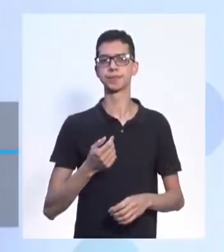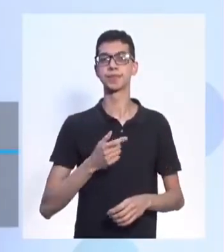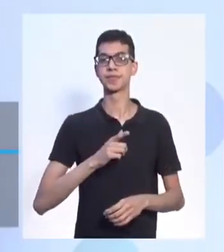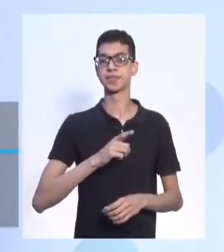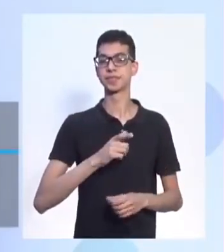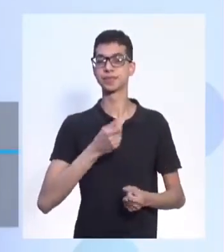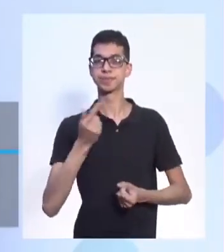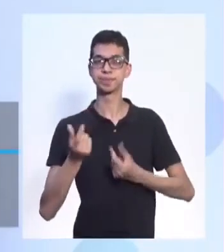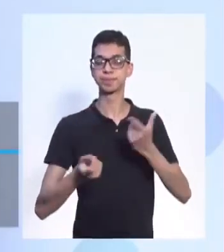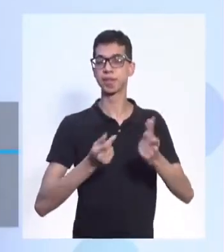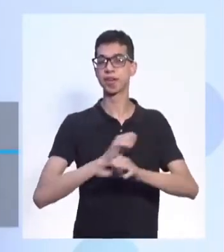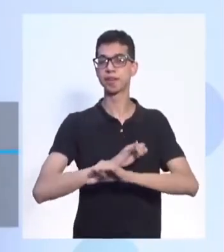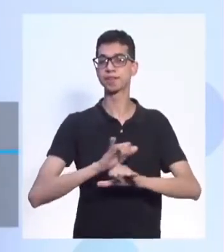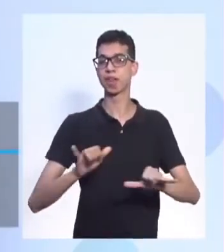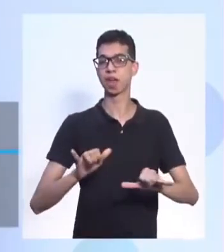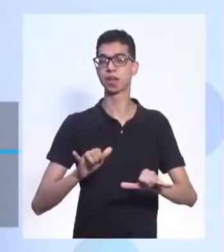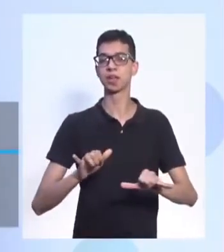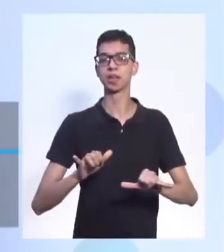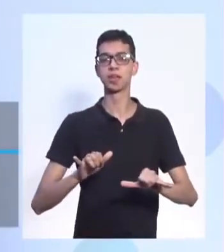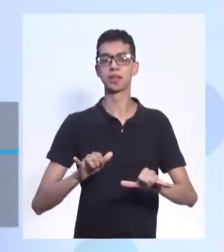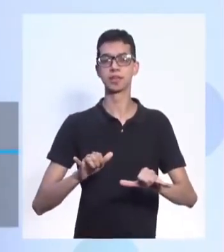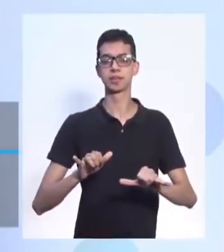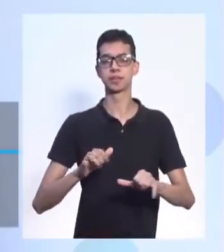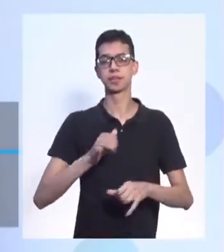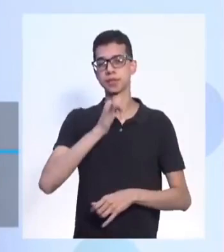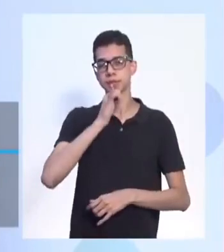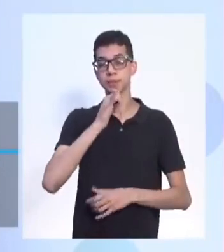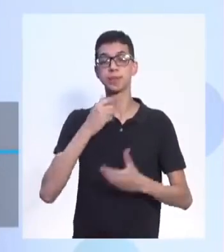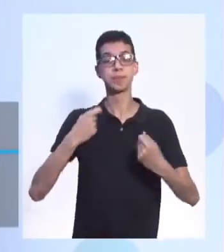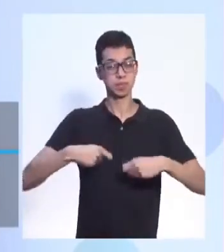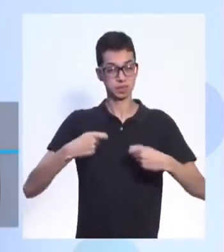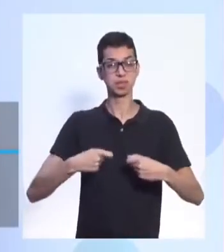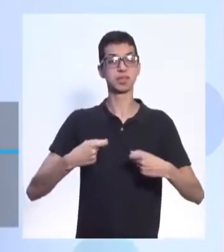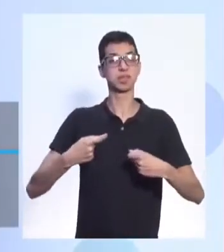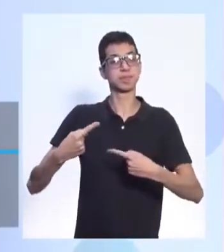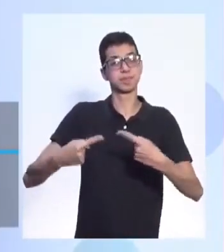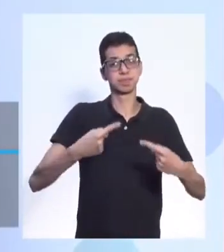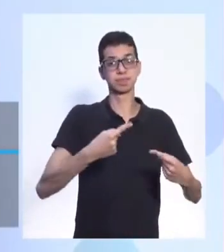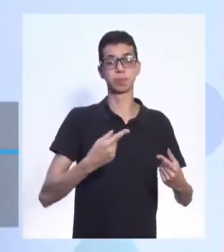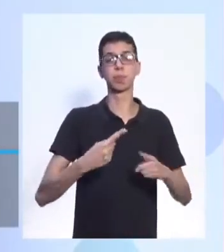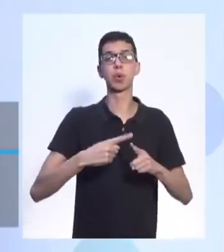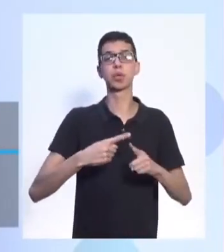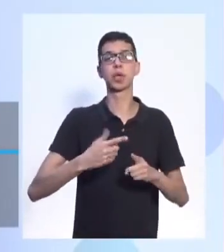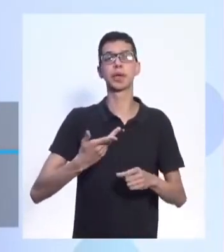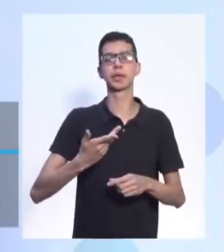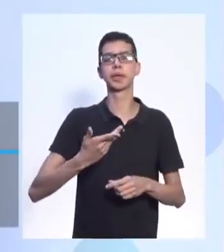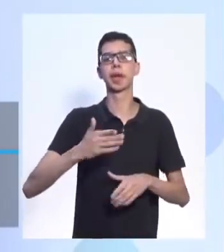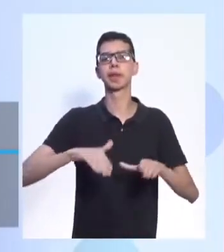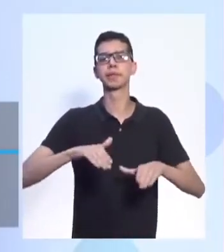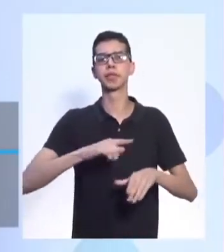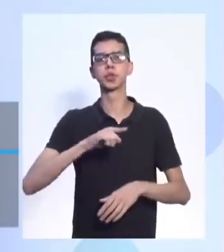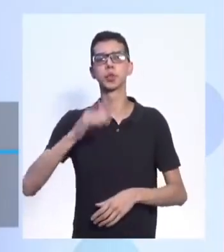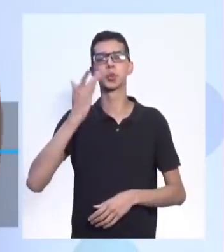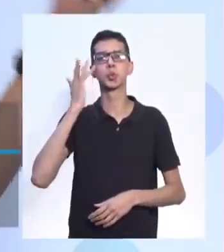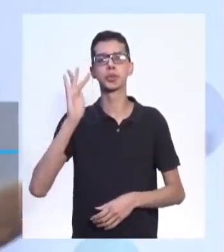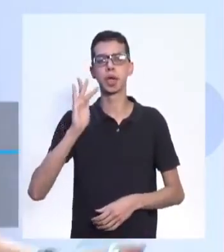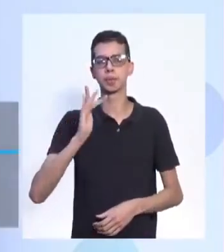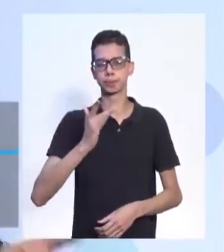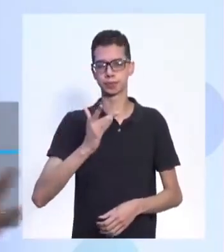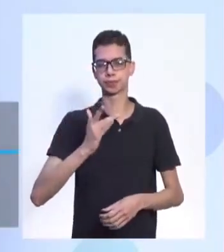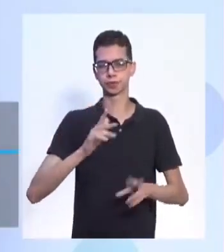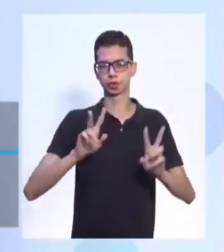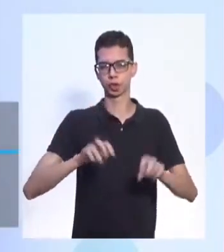completamente caucasiano, é algo que a gente tem que ser discutido. E, primeiro, né, o que a gente sempre fala, nenhum de nós é